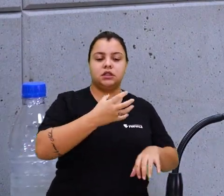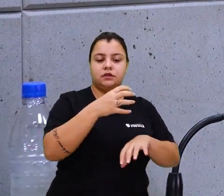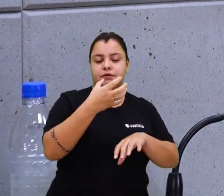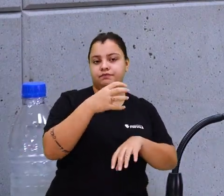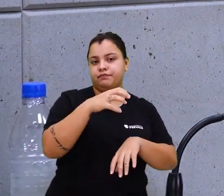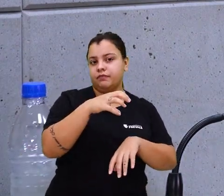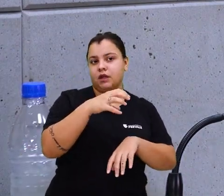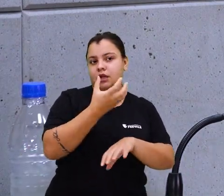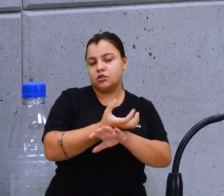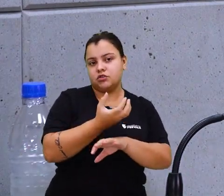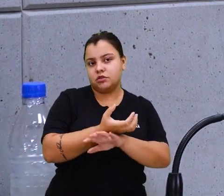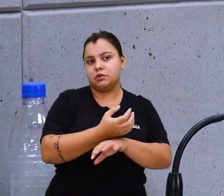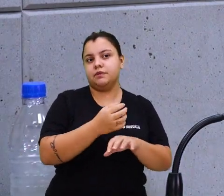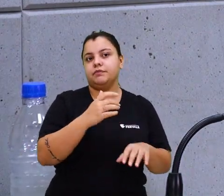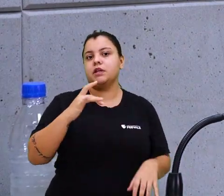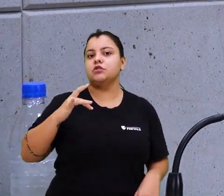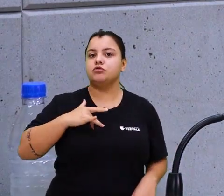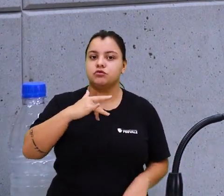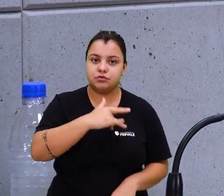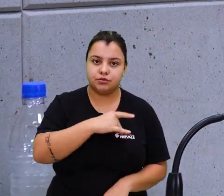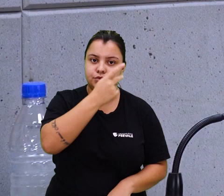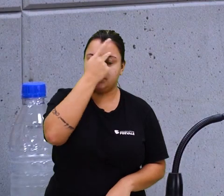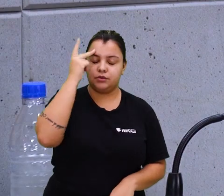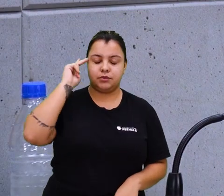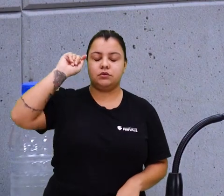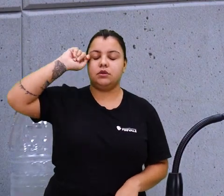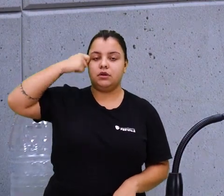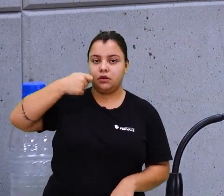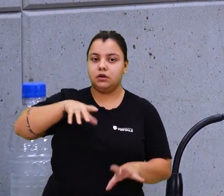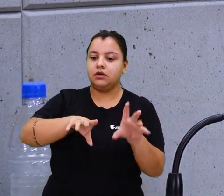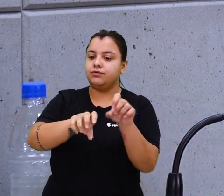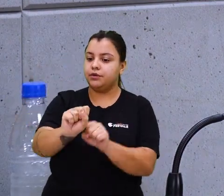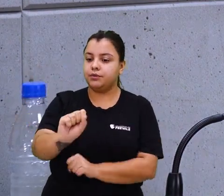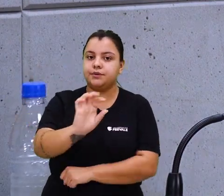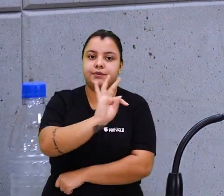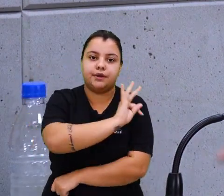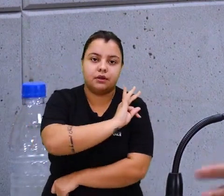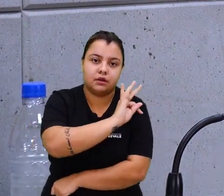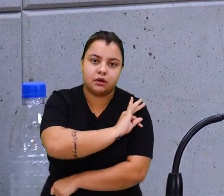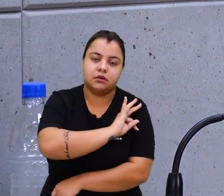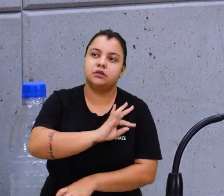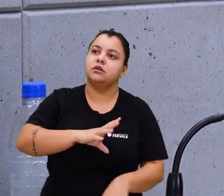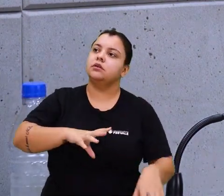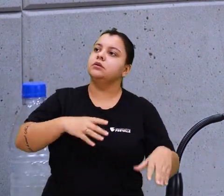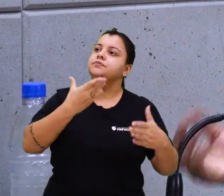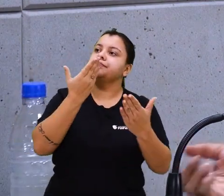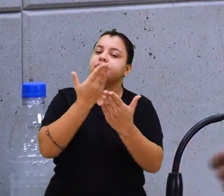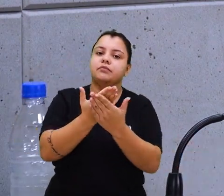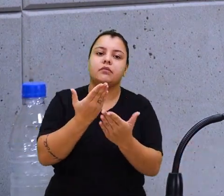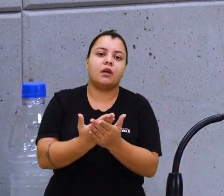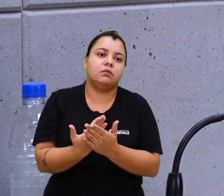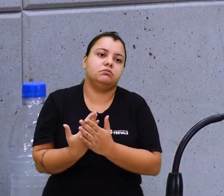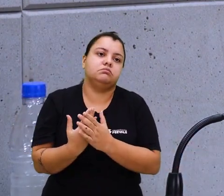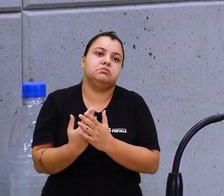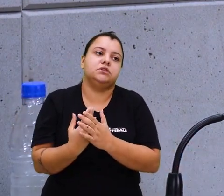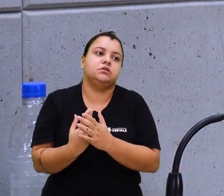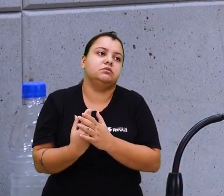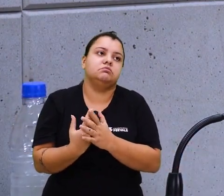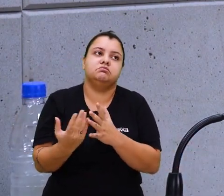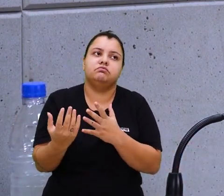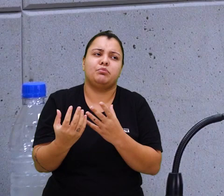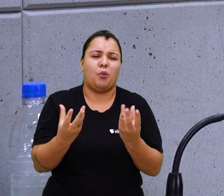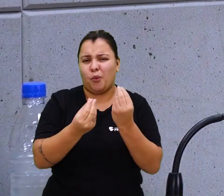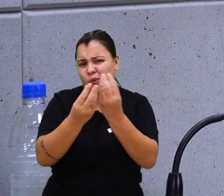negra a gente fez formação docente formação para técnicos né aulas eletivas várias